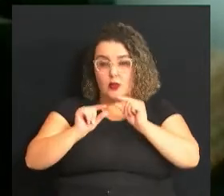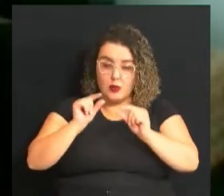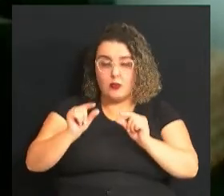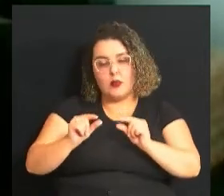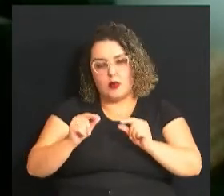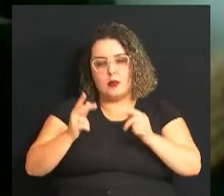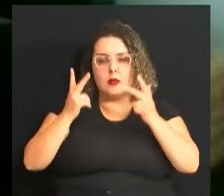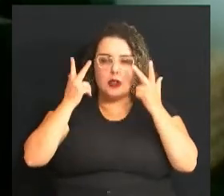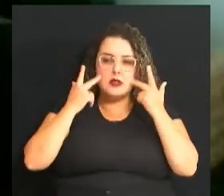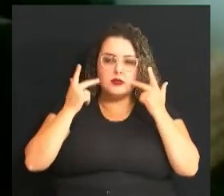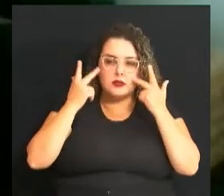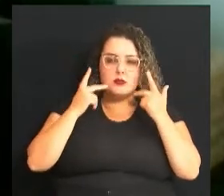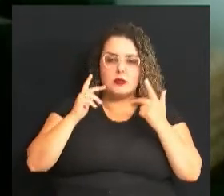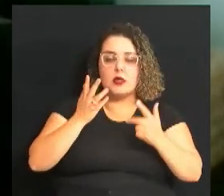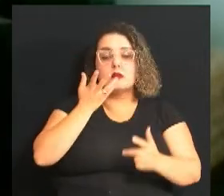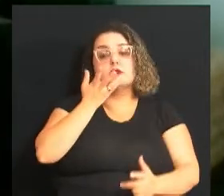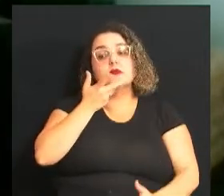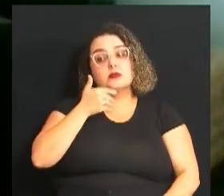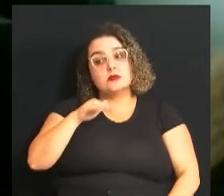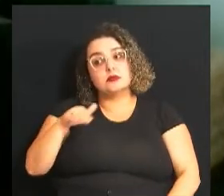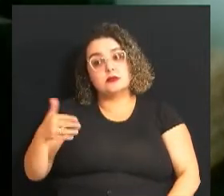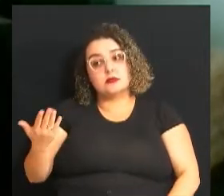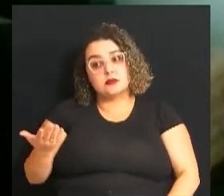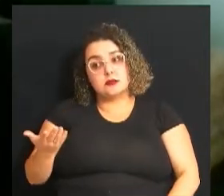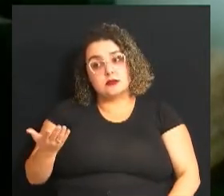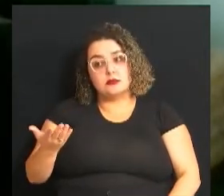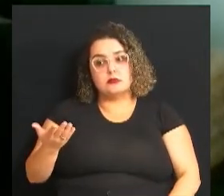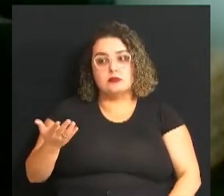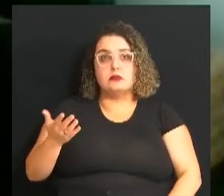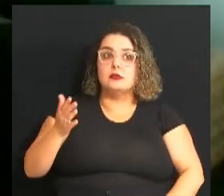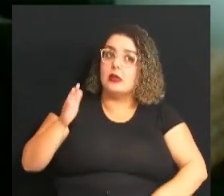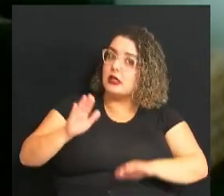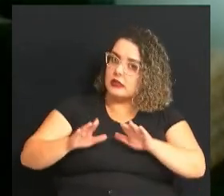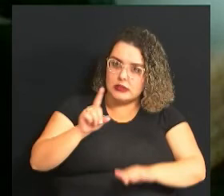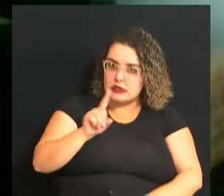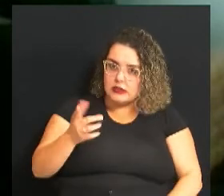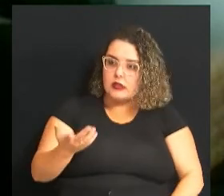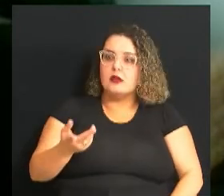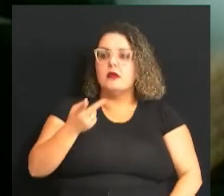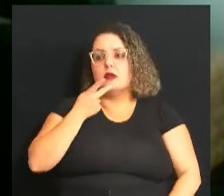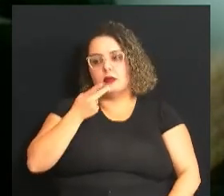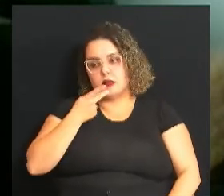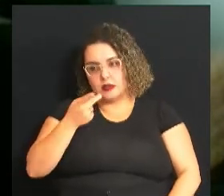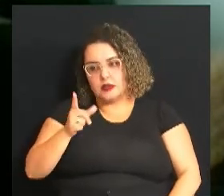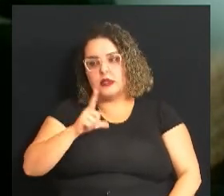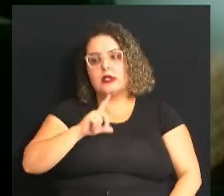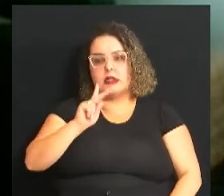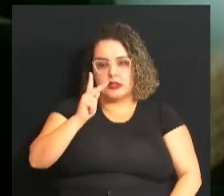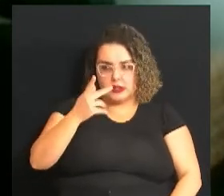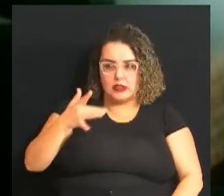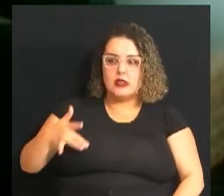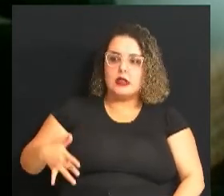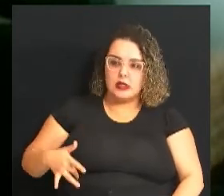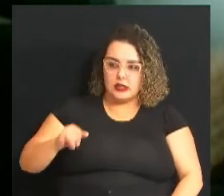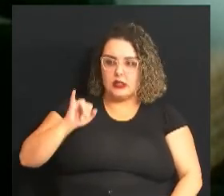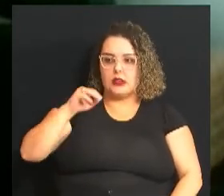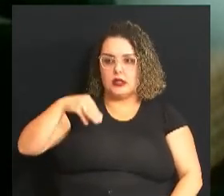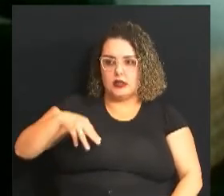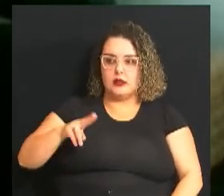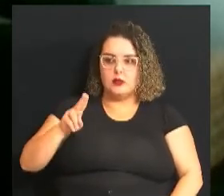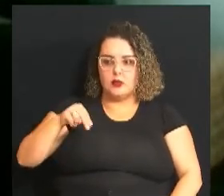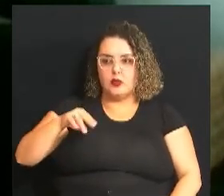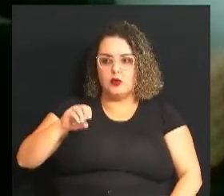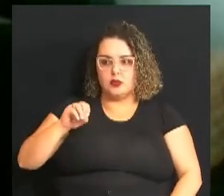nas crianças. Nem sempre. Como a gente comentou, tem as hepatites imunológicas, imunomediadas, né,